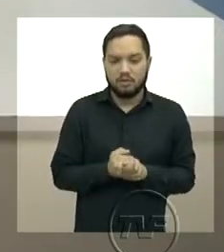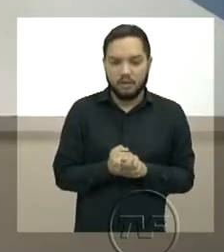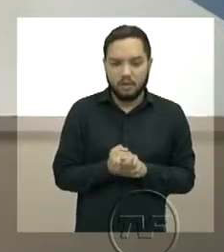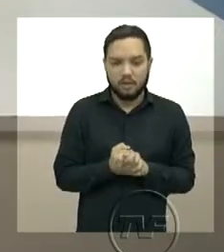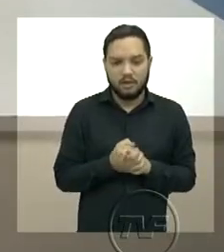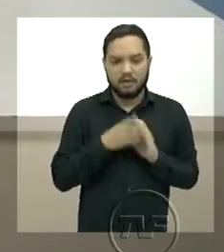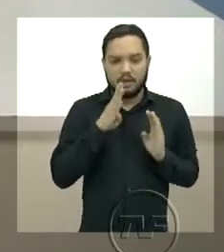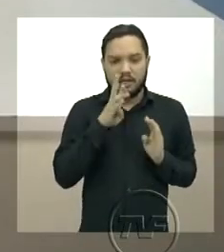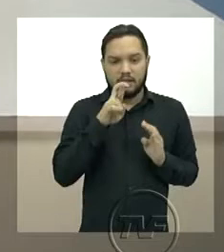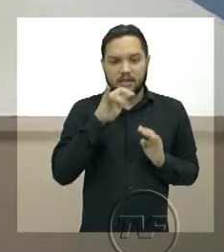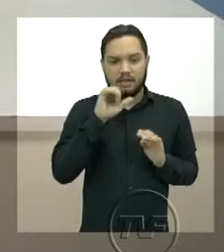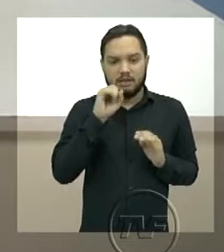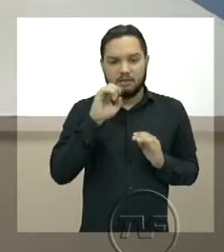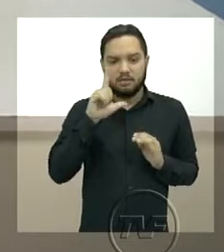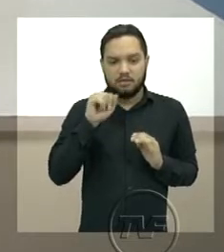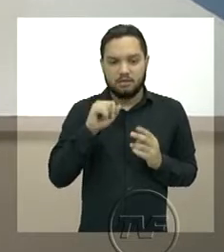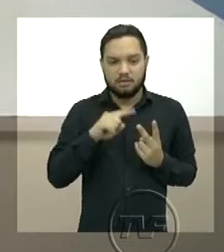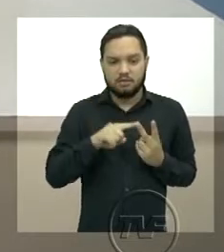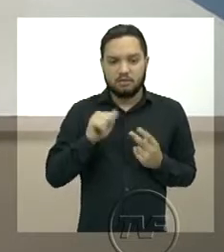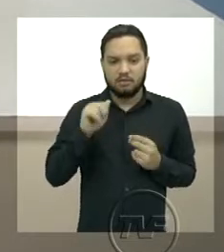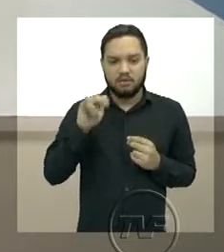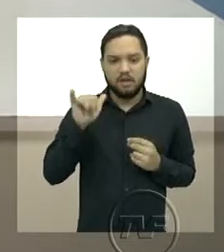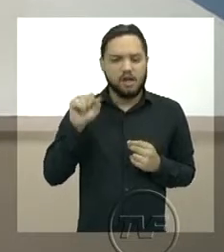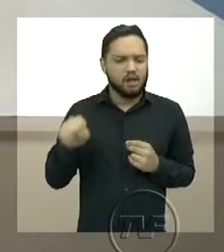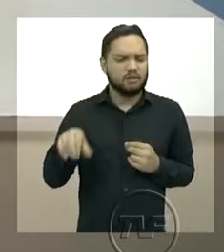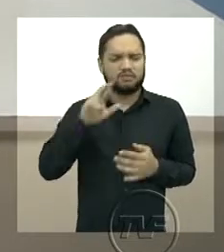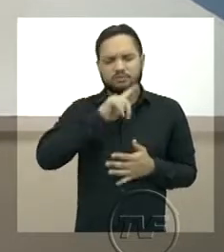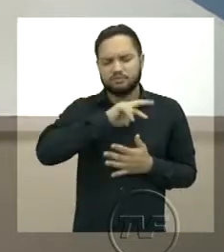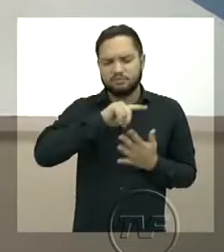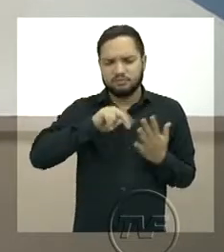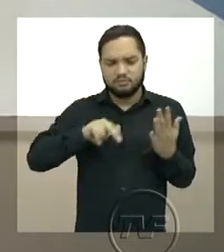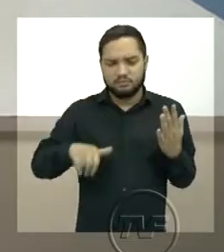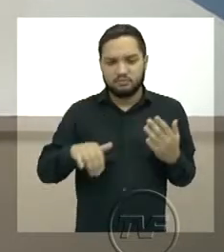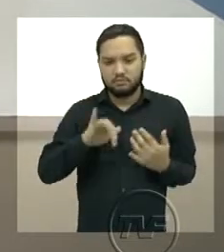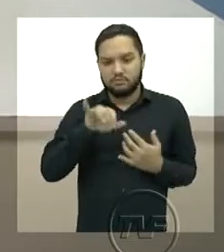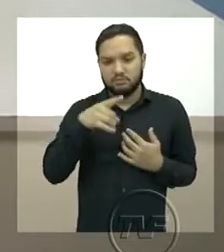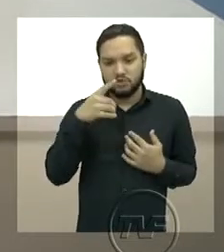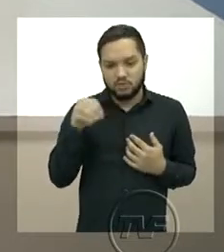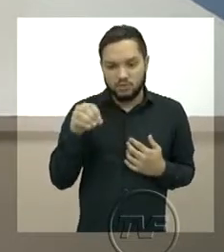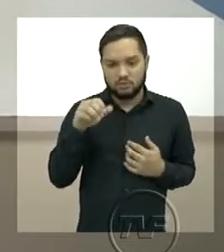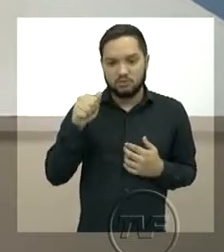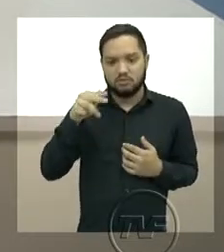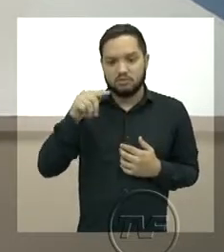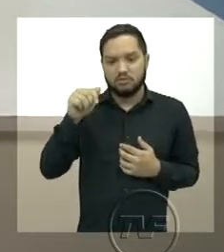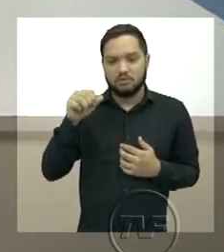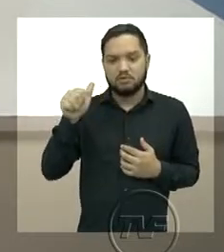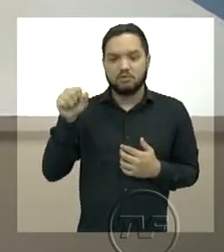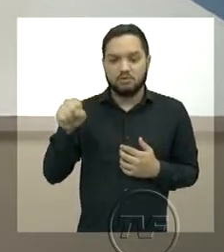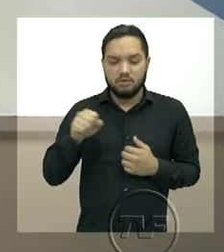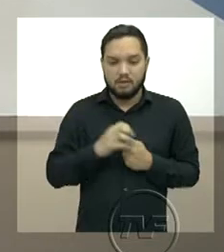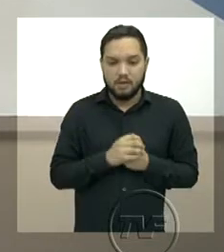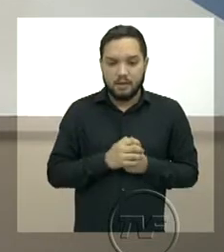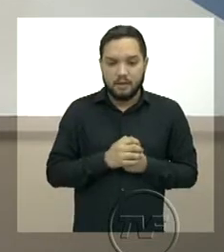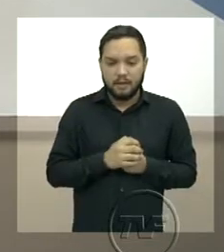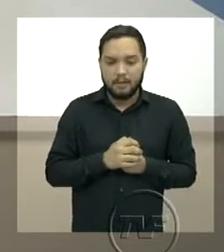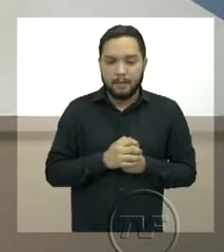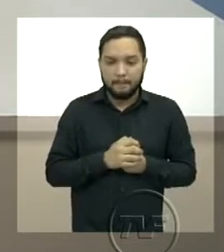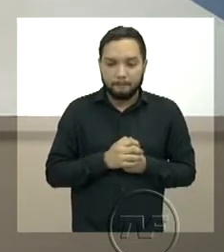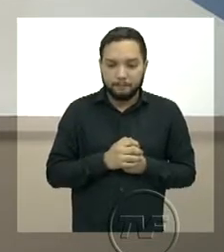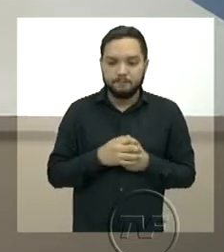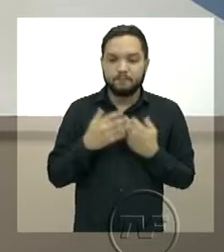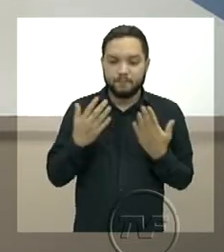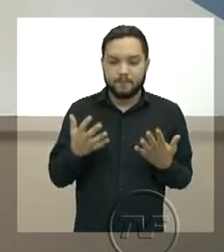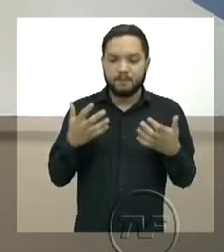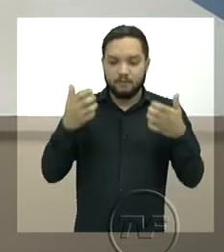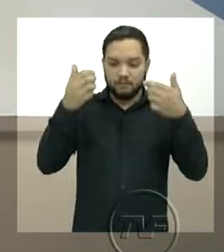relacionamento Brizola-Miguel Arraes e por aí vai, João Amazonas do João PCdoB. Amazonas, PCdoB, Então, históricos da política. O que é que eu